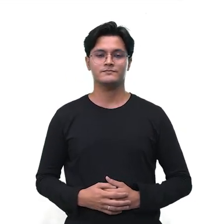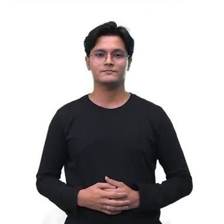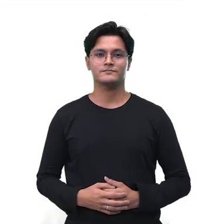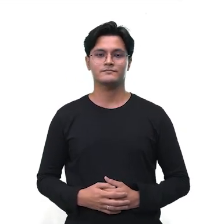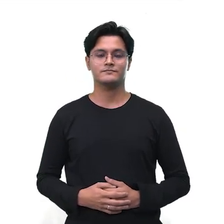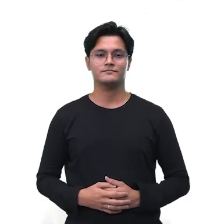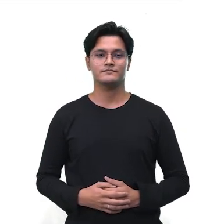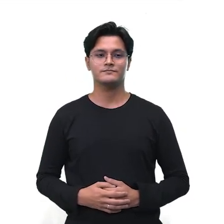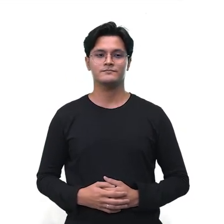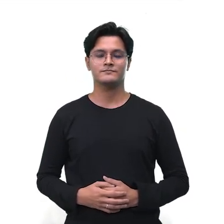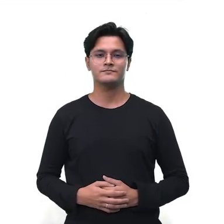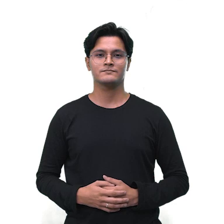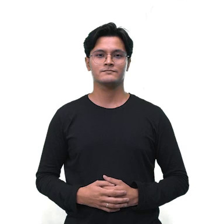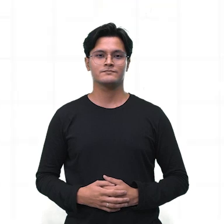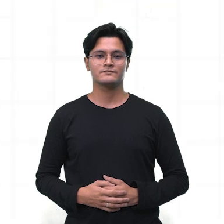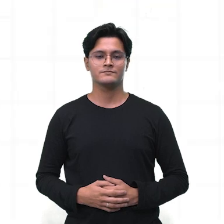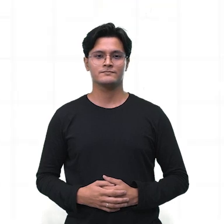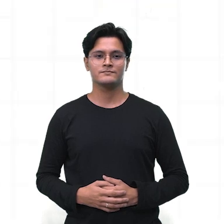Muito bem.